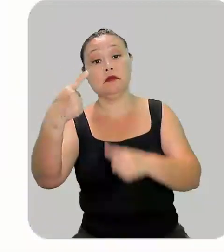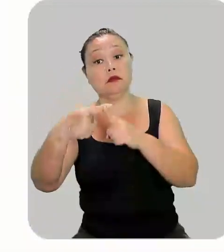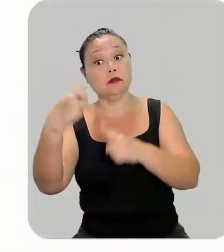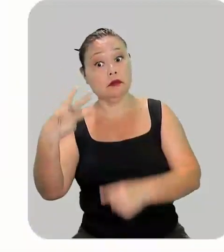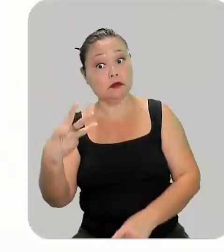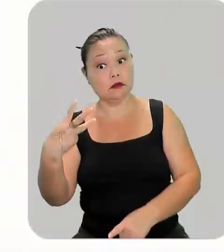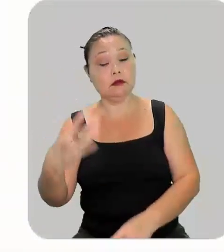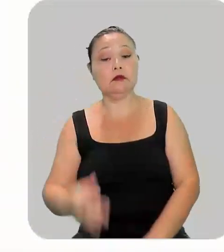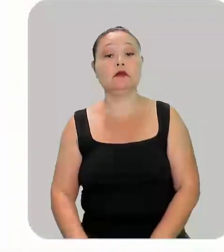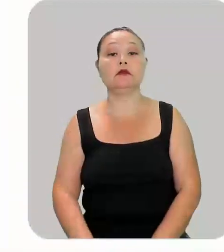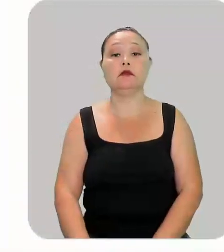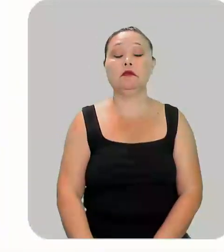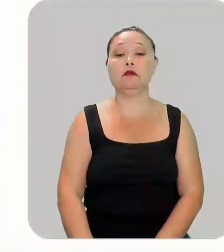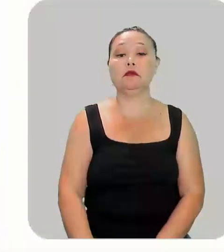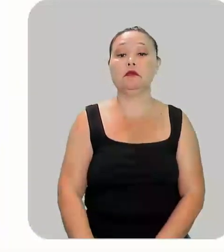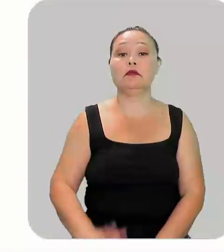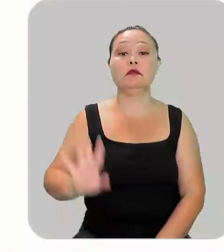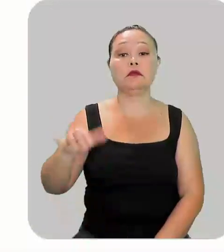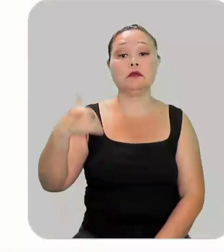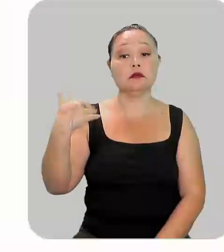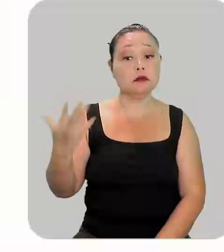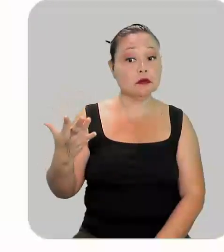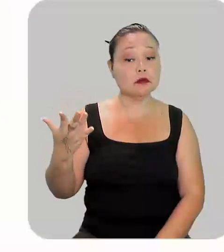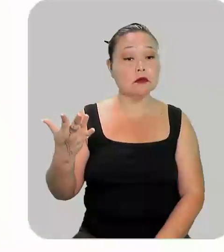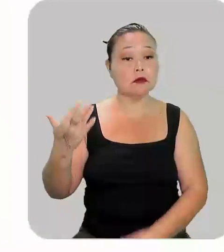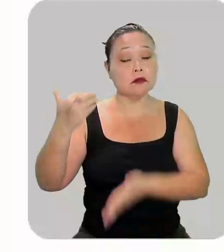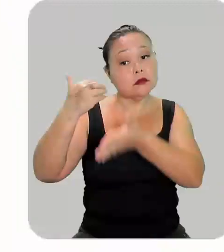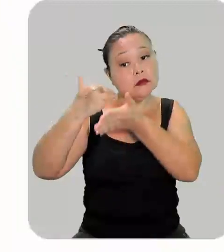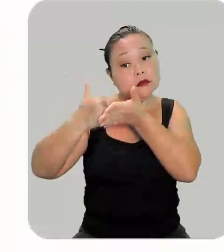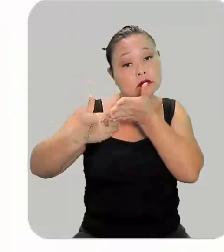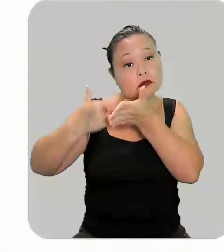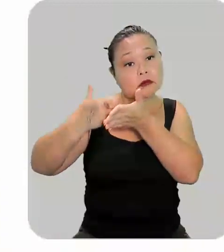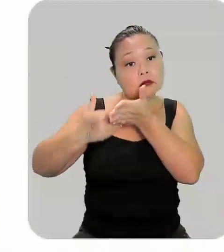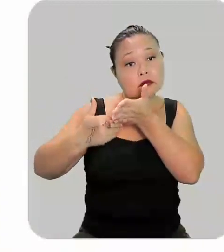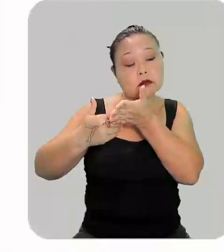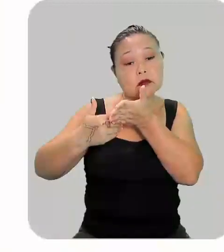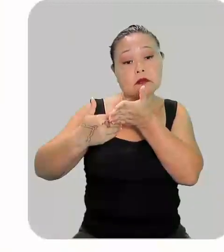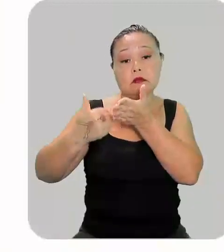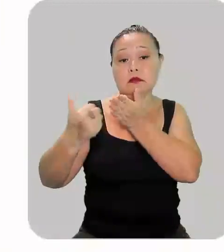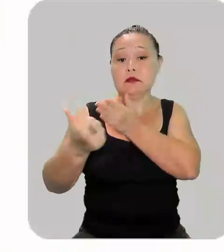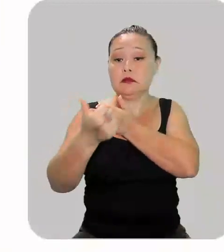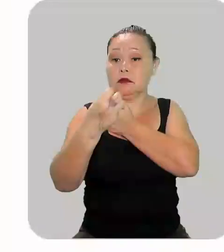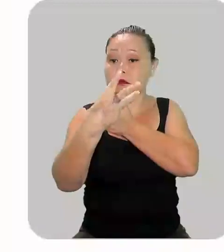vezes 3, Isso, 3 vezes 3. Então a gente vai descontar aqui 3 vezes